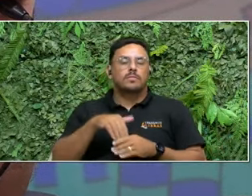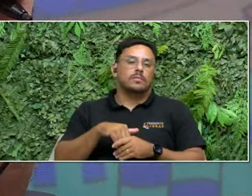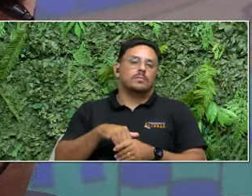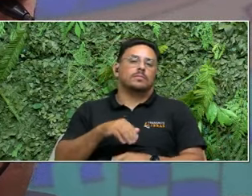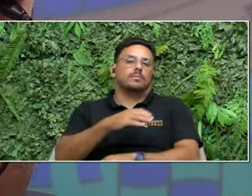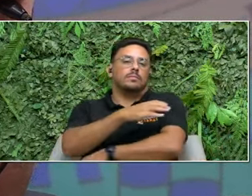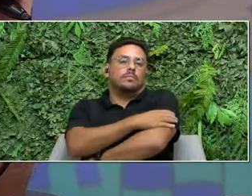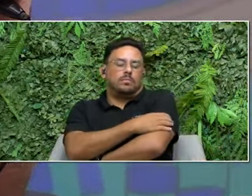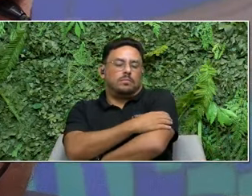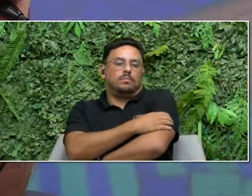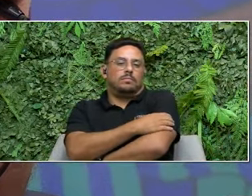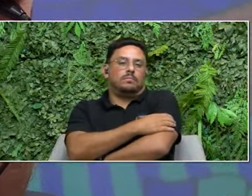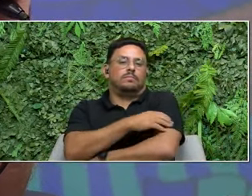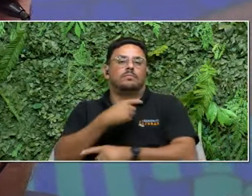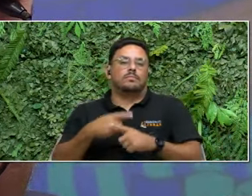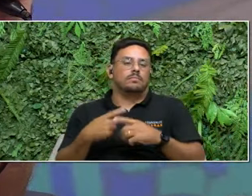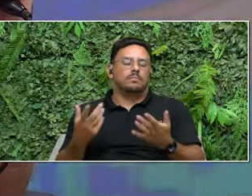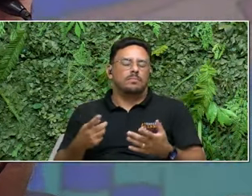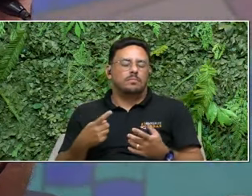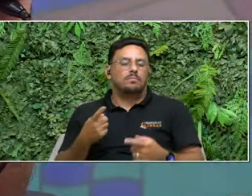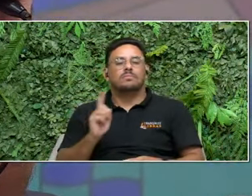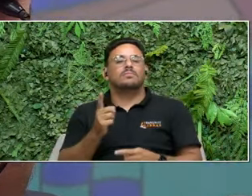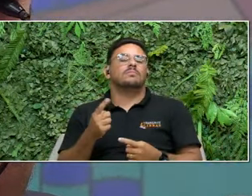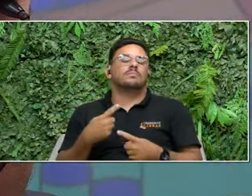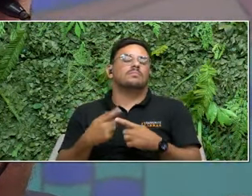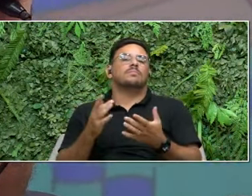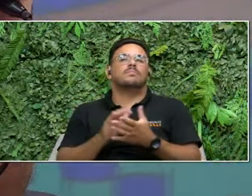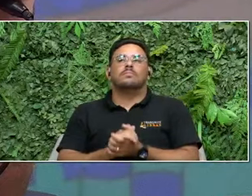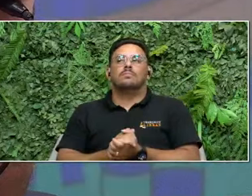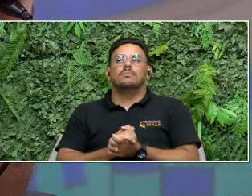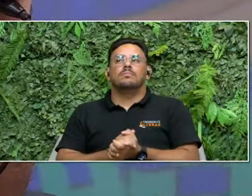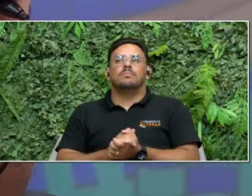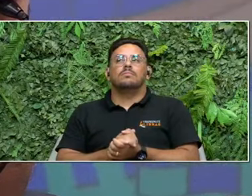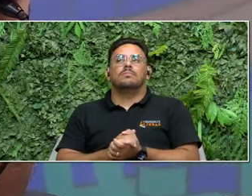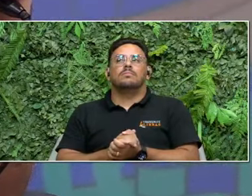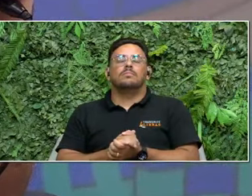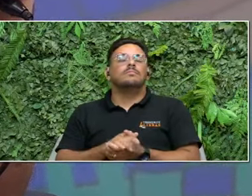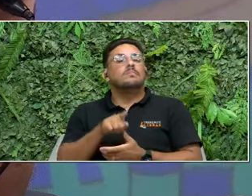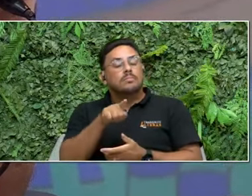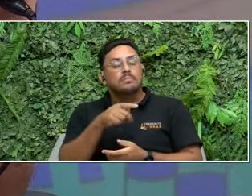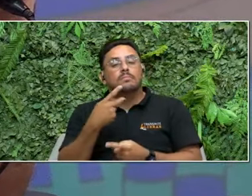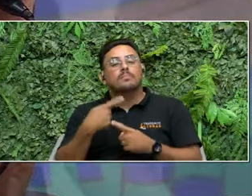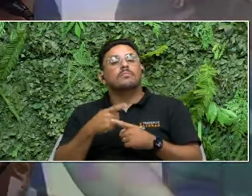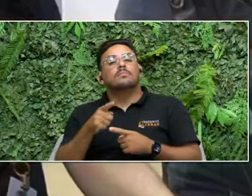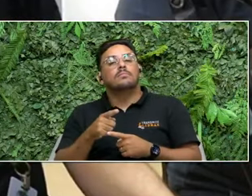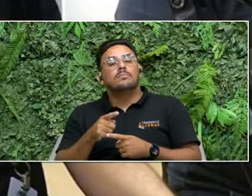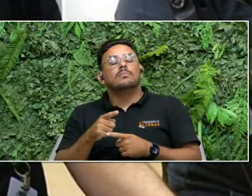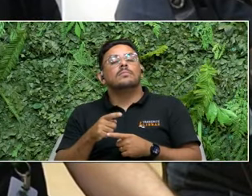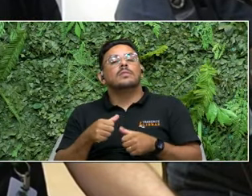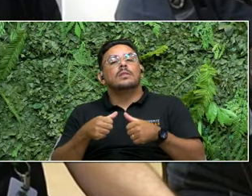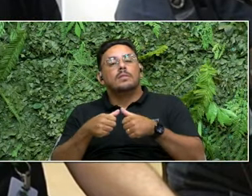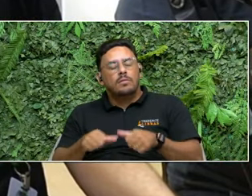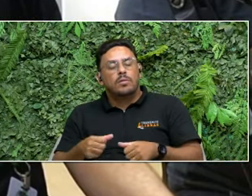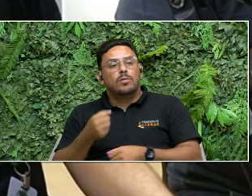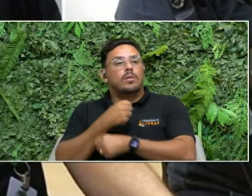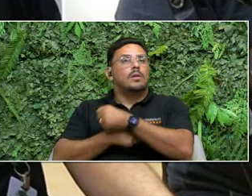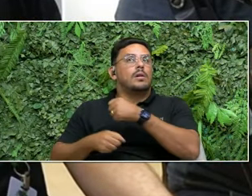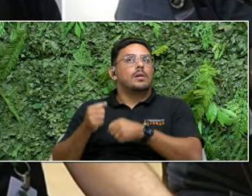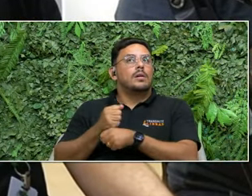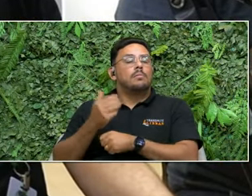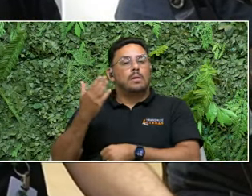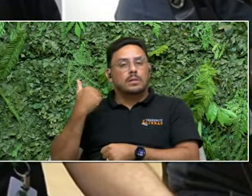hul velho Hum você acha que não uinho não ele ele ficou o tempo todo ano passado depois que